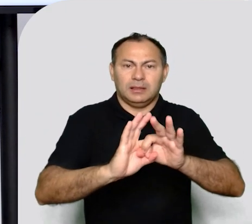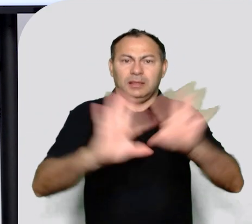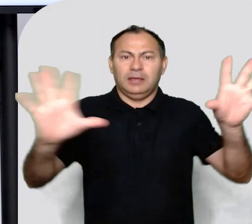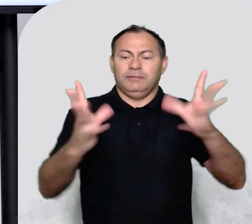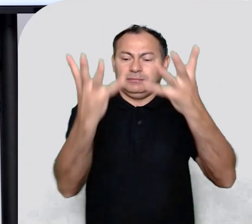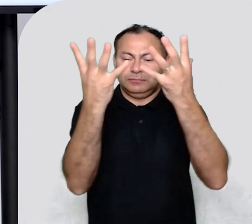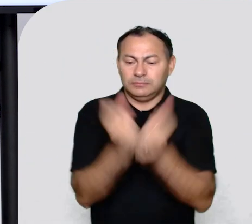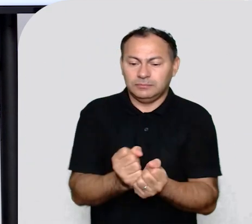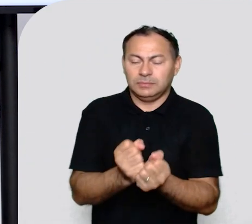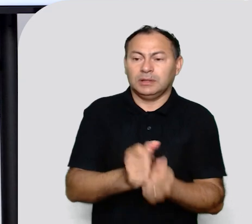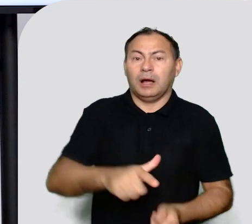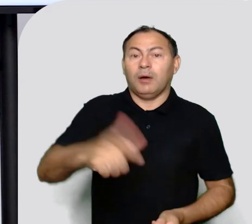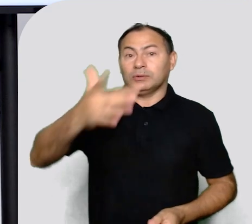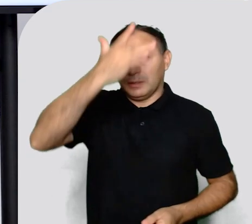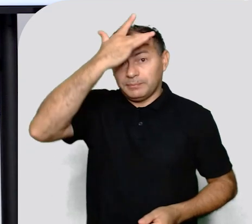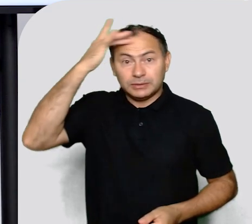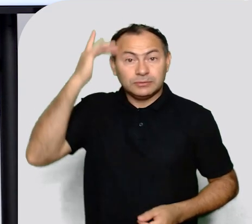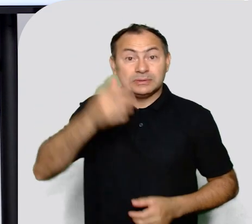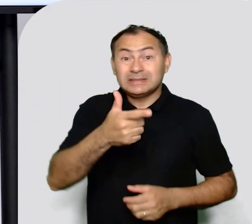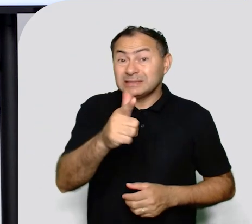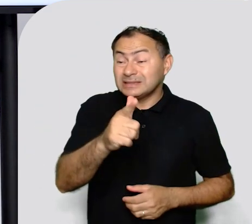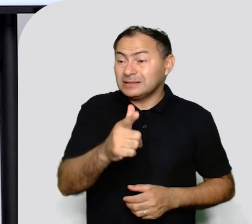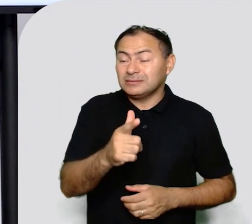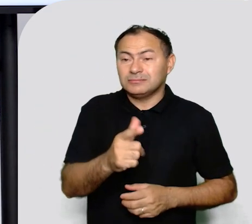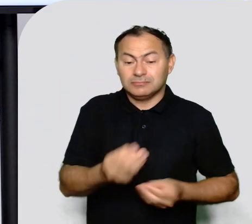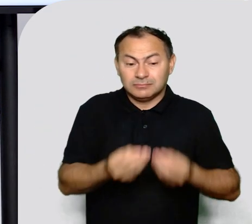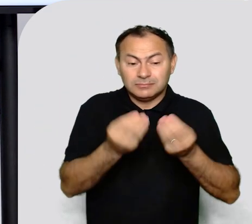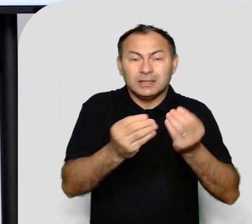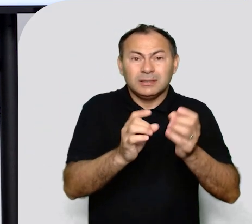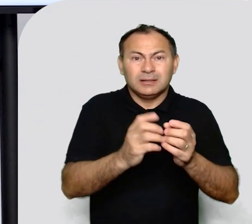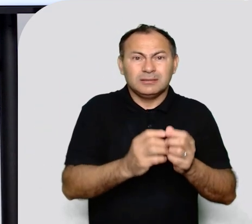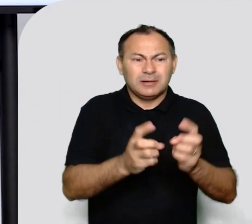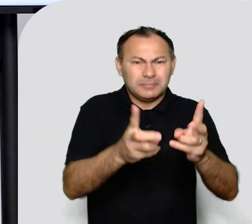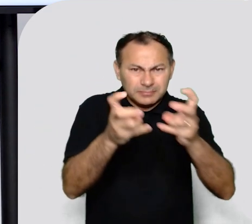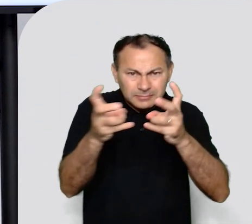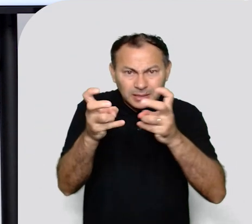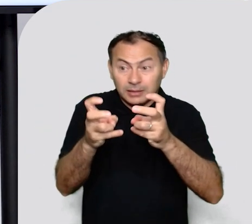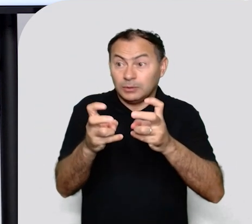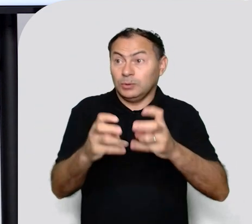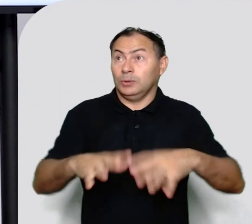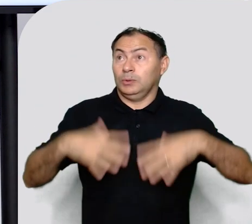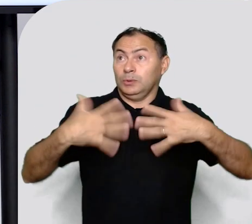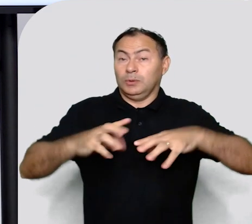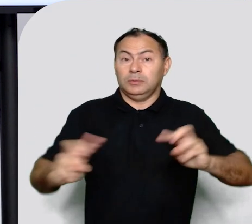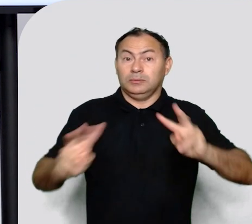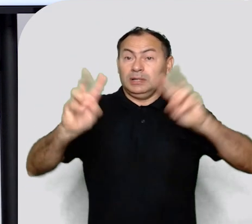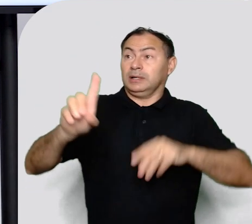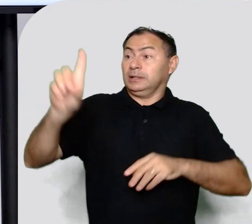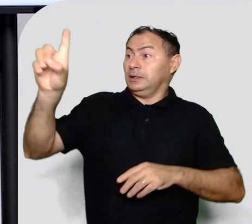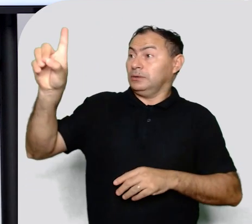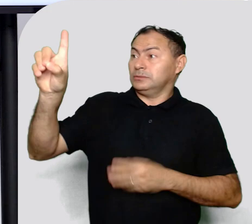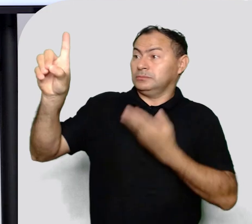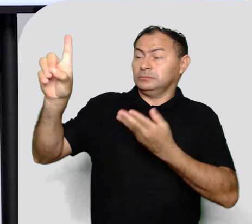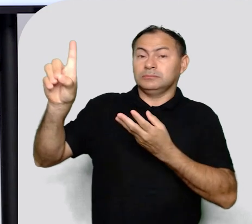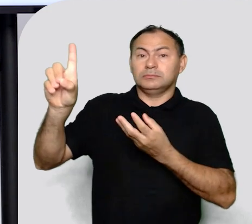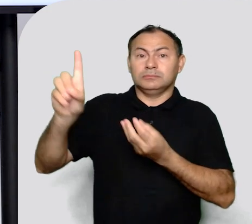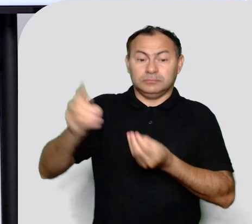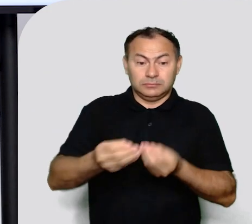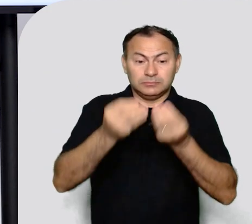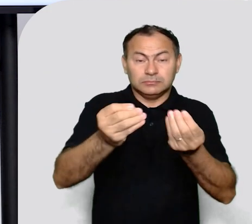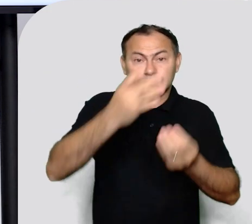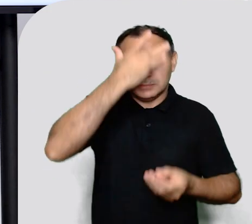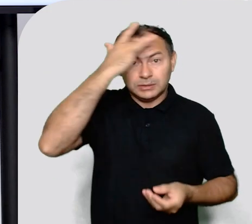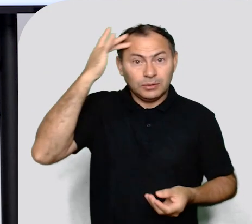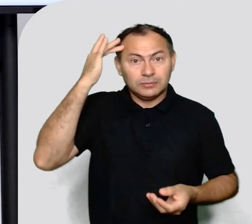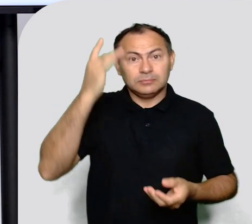livre aceitação do outro. Se não precede a percepção da riqueza que Deus constitui